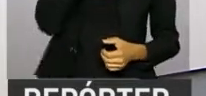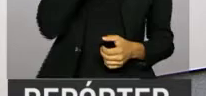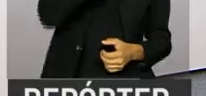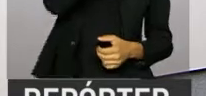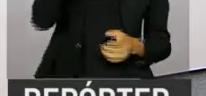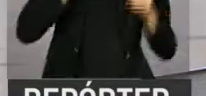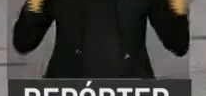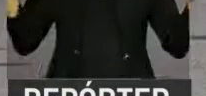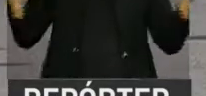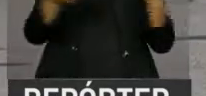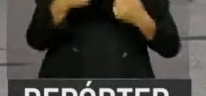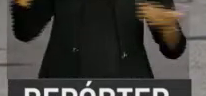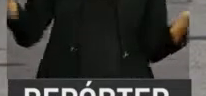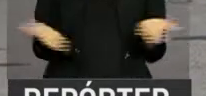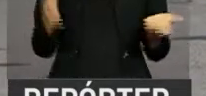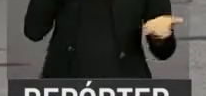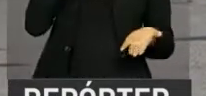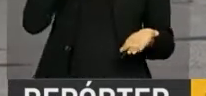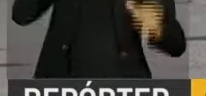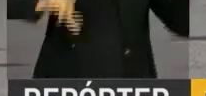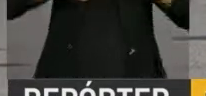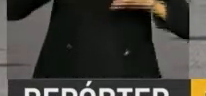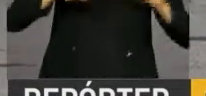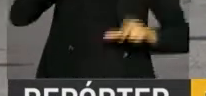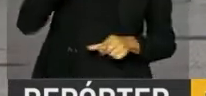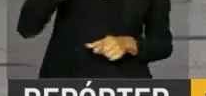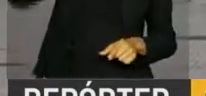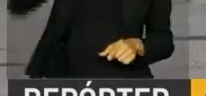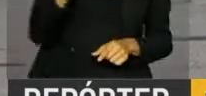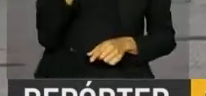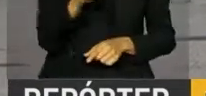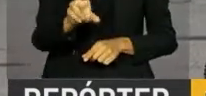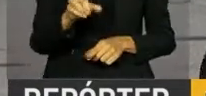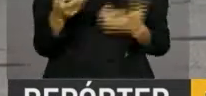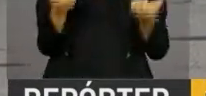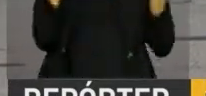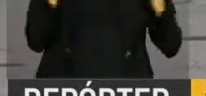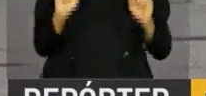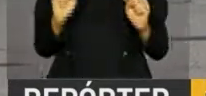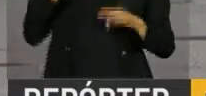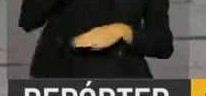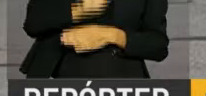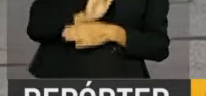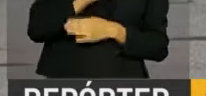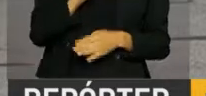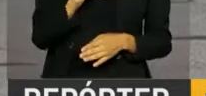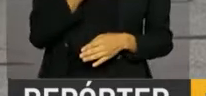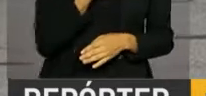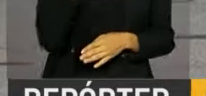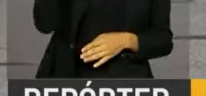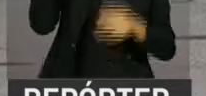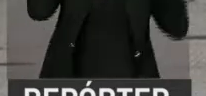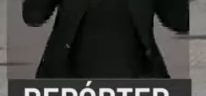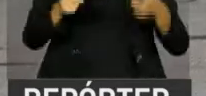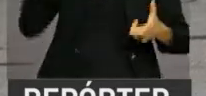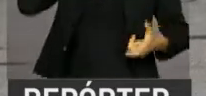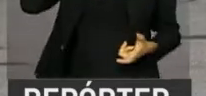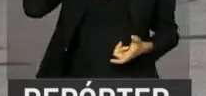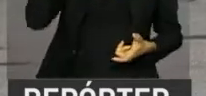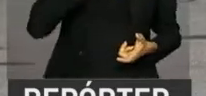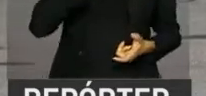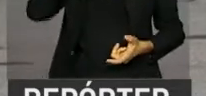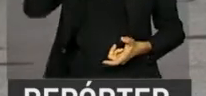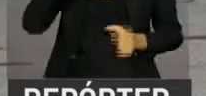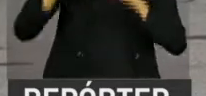que nos assistem aqui na tv nbr e olha só o começo da tarde o presidente michel temer viaja para são paulo capital onde